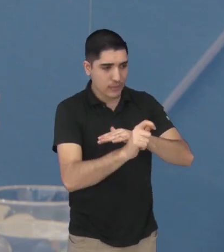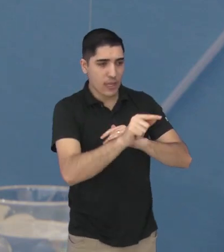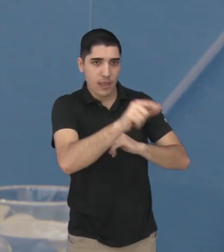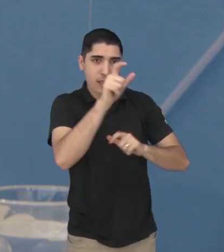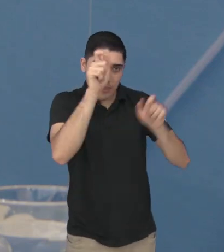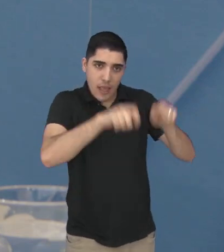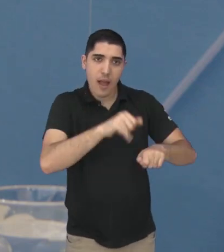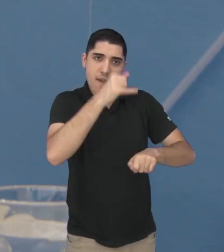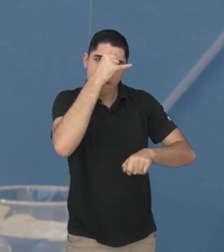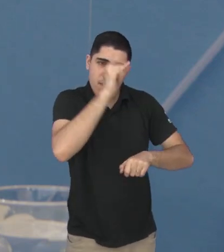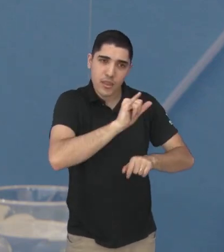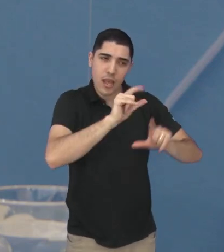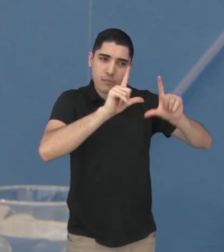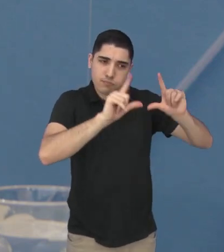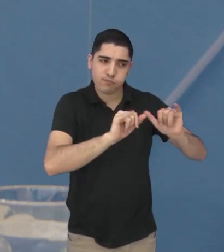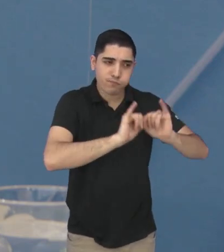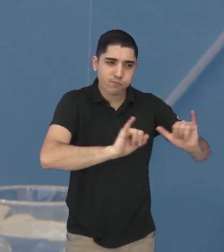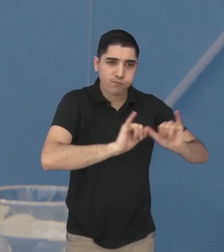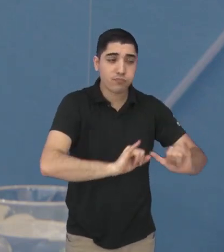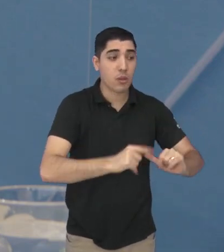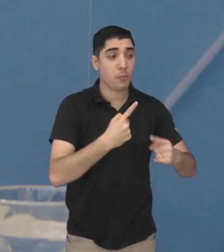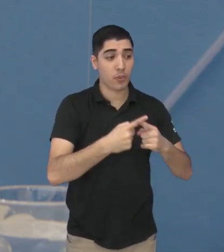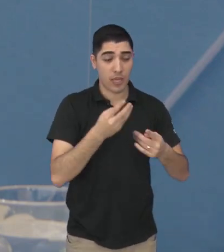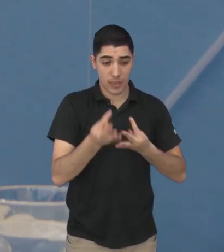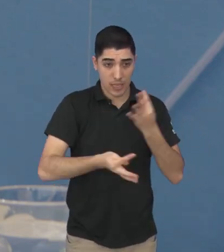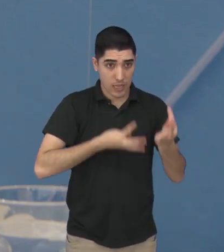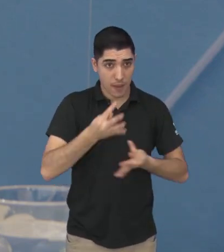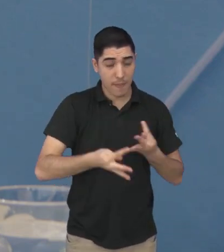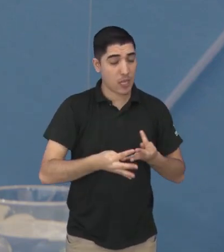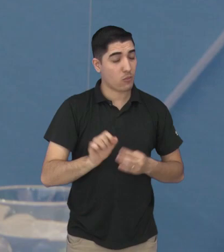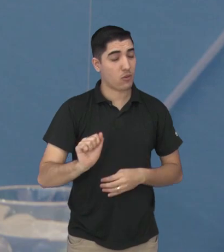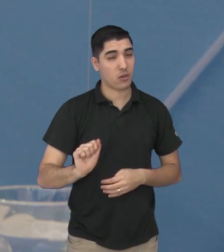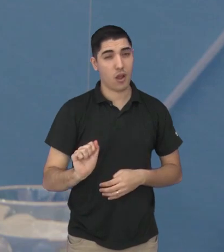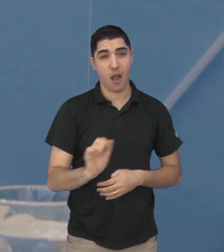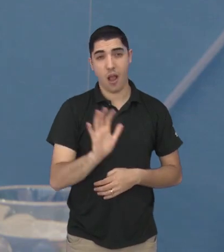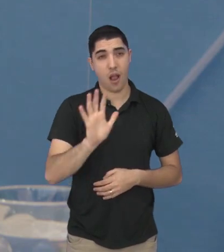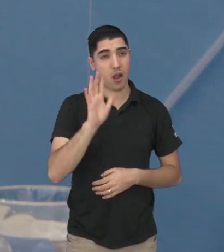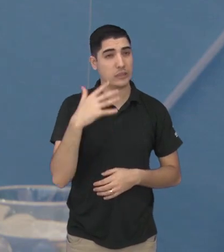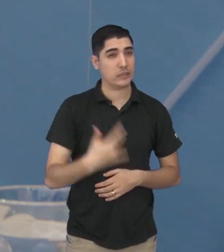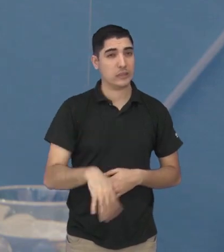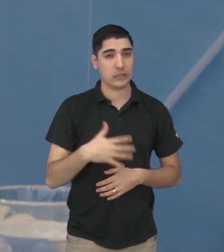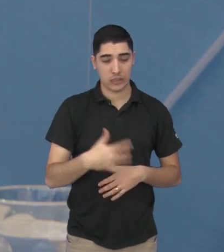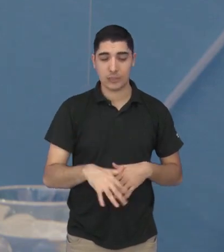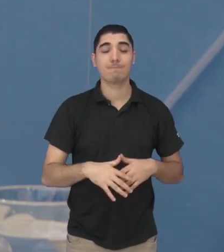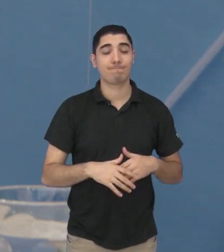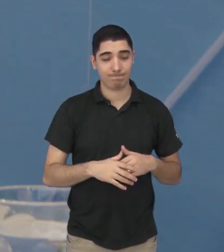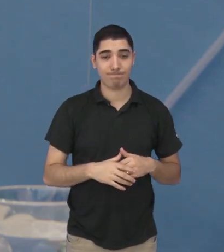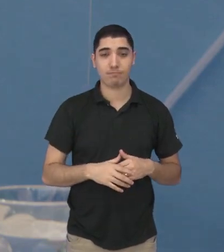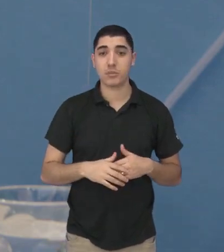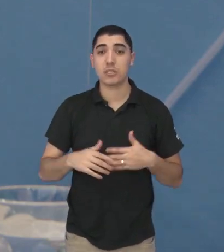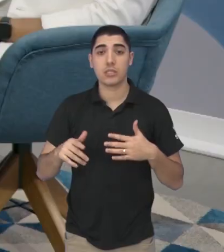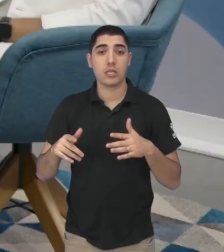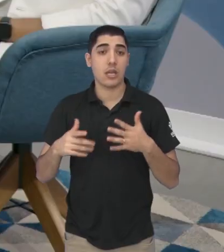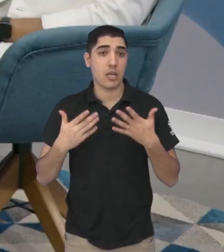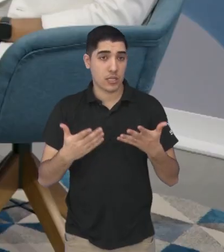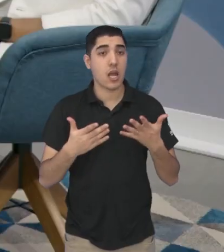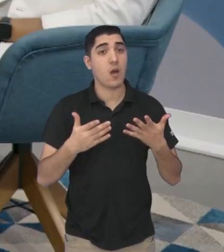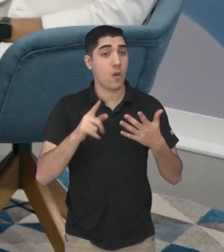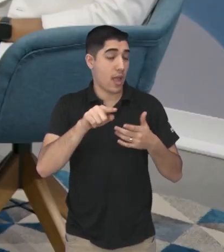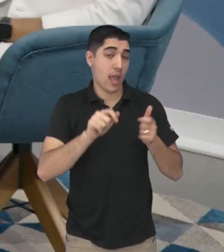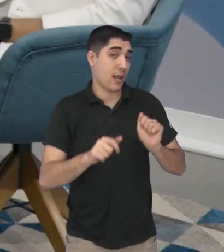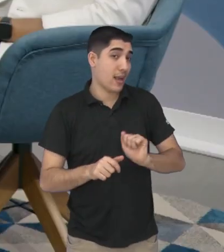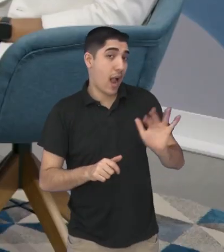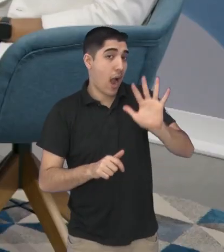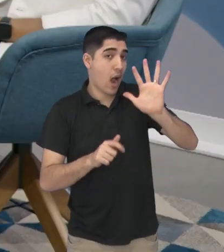prevenção, o quanto você economiza com tratamento, porque os tratamentos são caríssimos. e são caríssimos também, né?